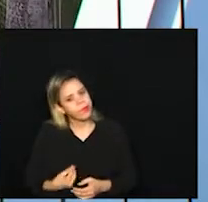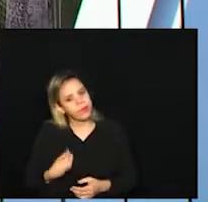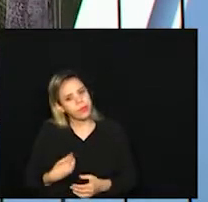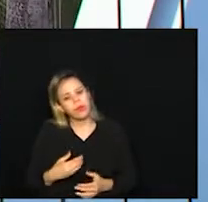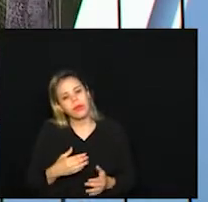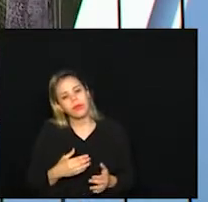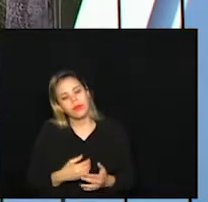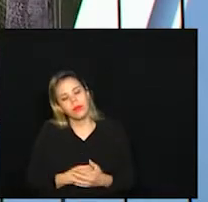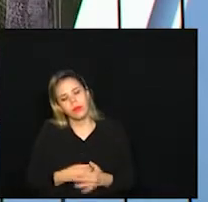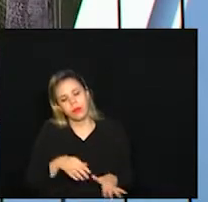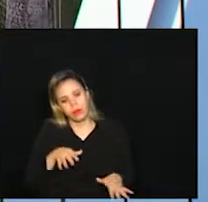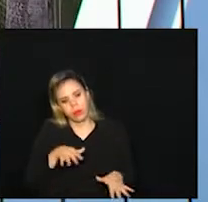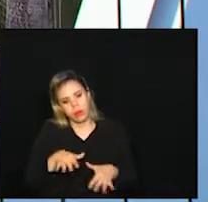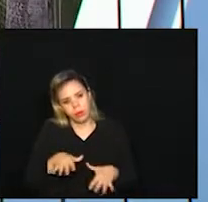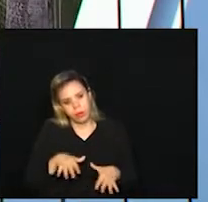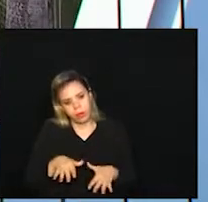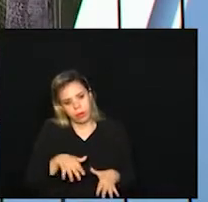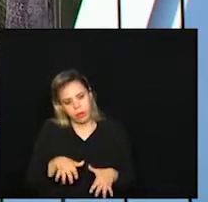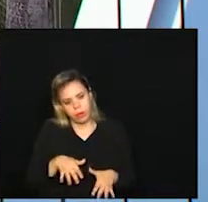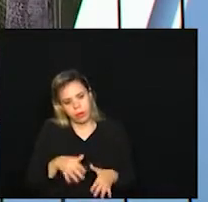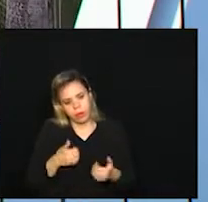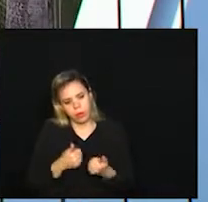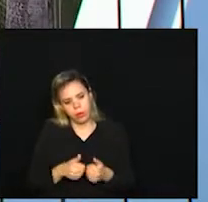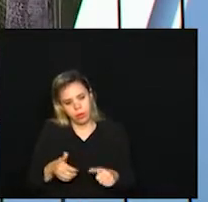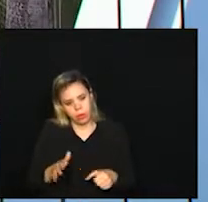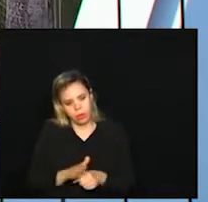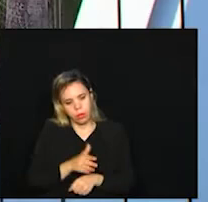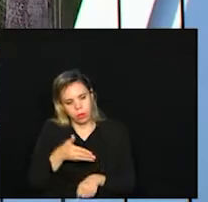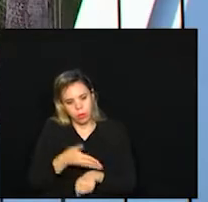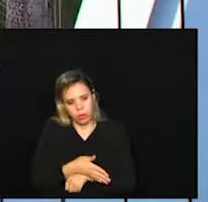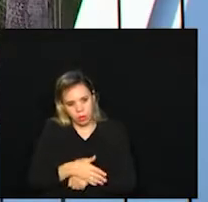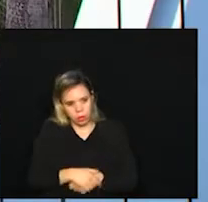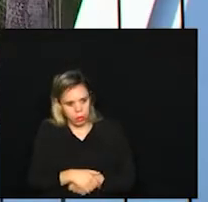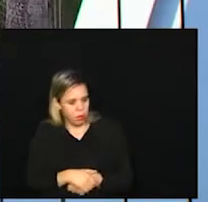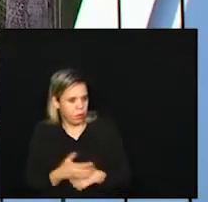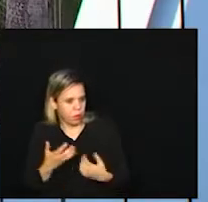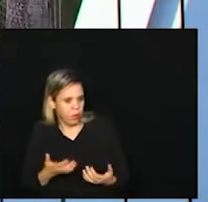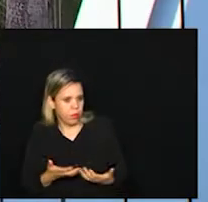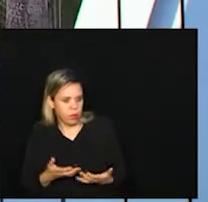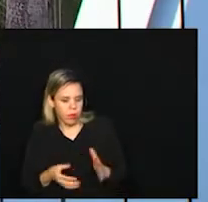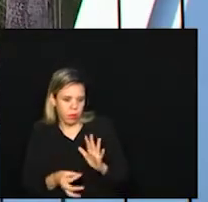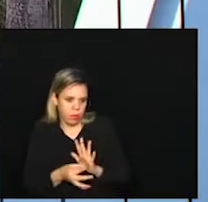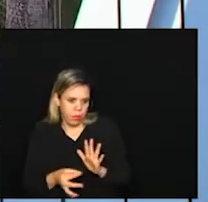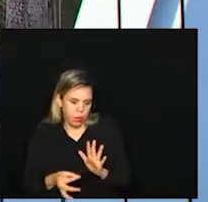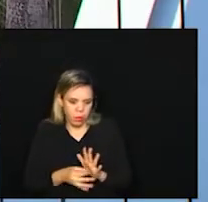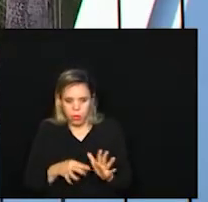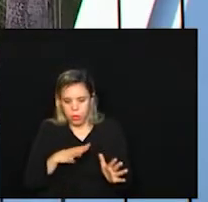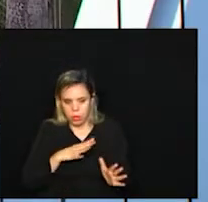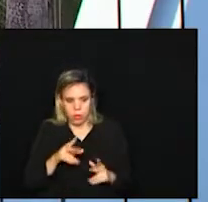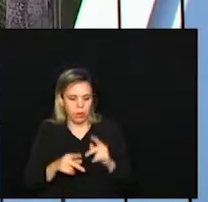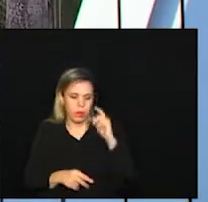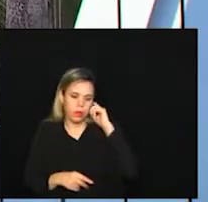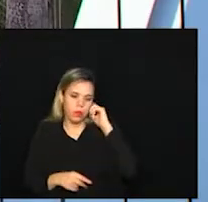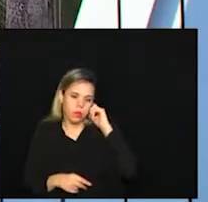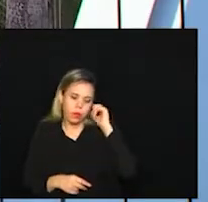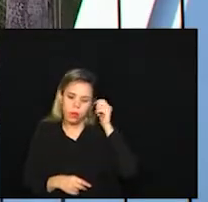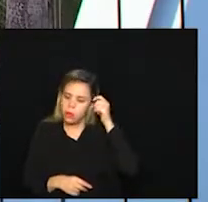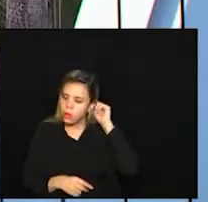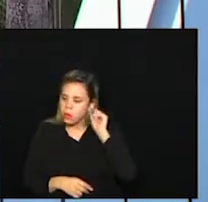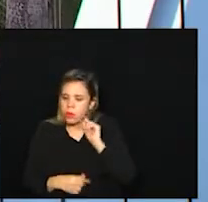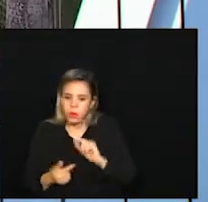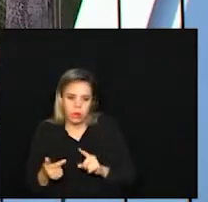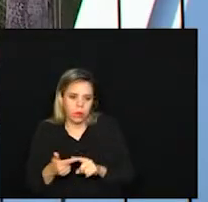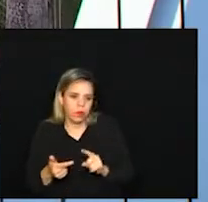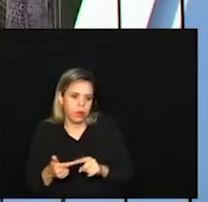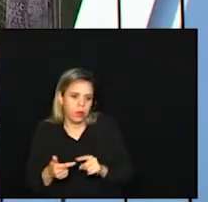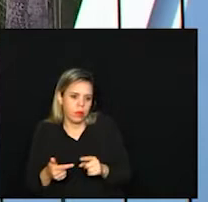vive ali da mobilidade Pega um ônibus lotado muitas vezes ele quer dar sua opinião a cidadã enfim o